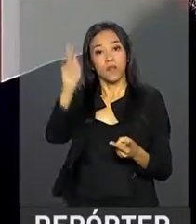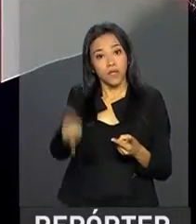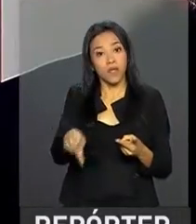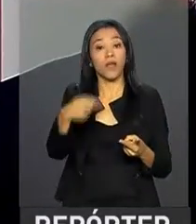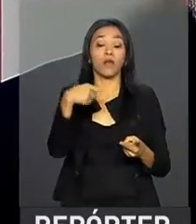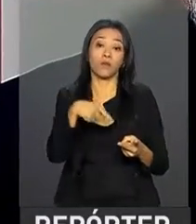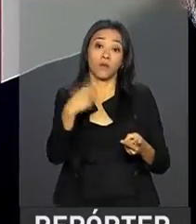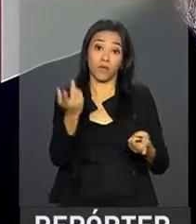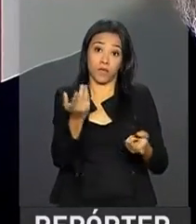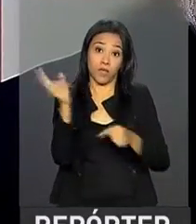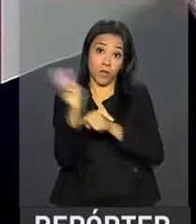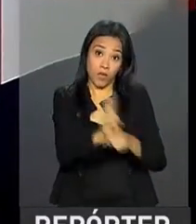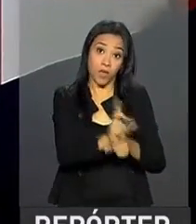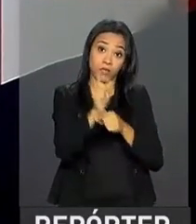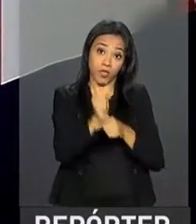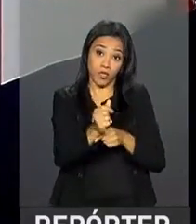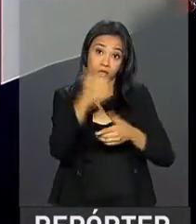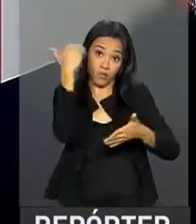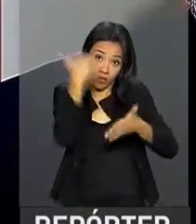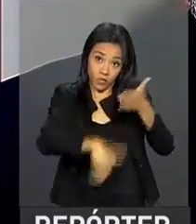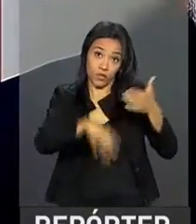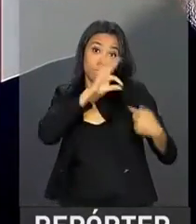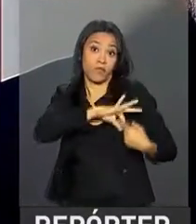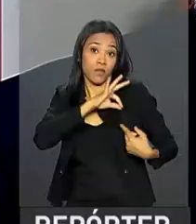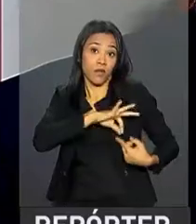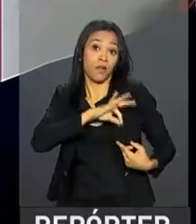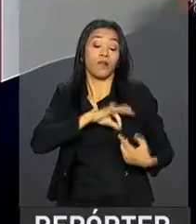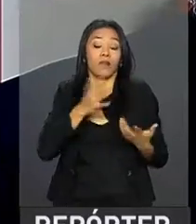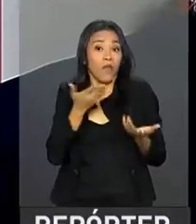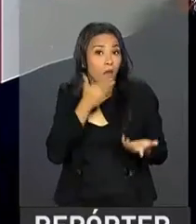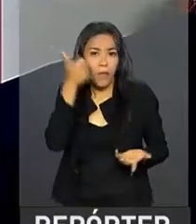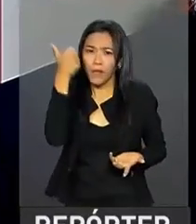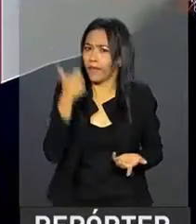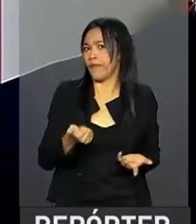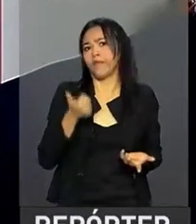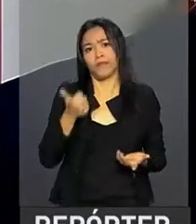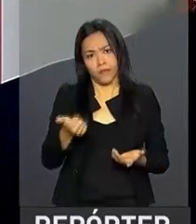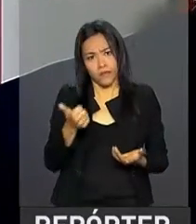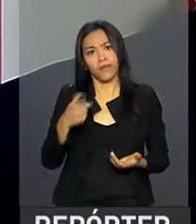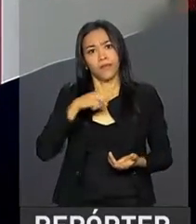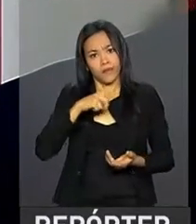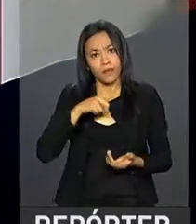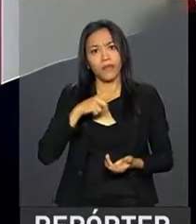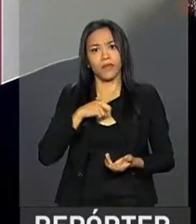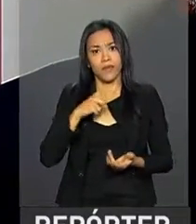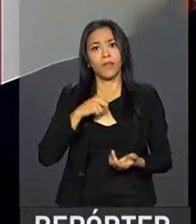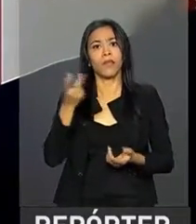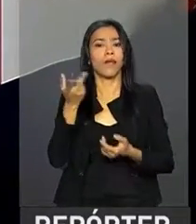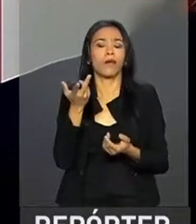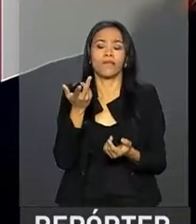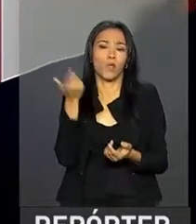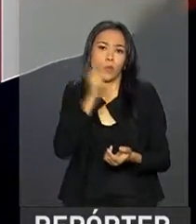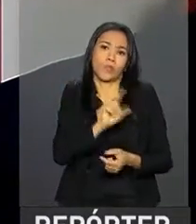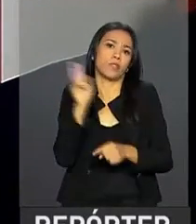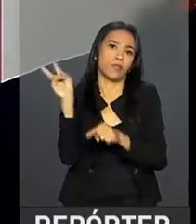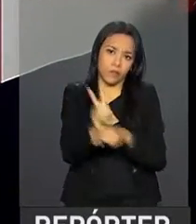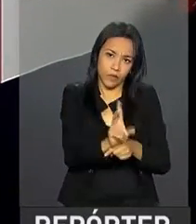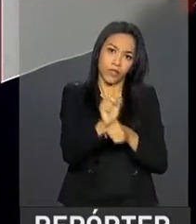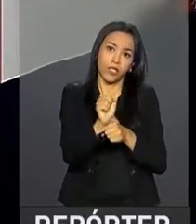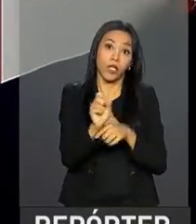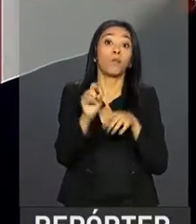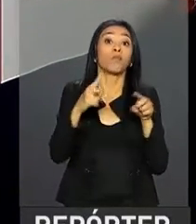consignado vinculado à folha de pagamento é hoje a melhor alternativa que ele tem de financiamento então com